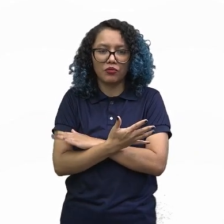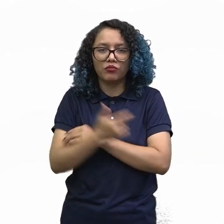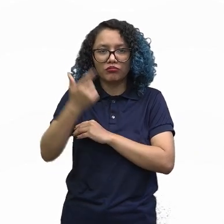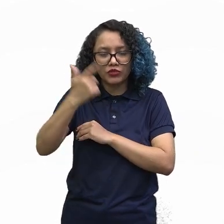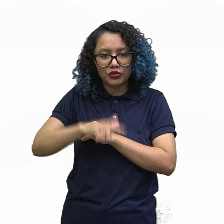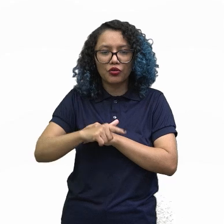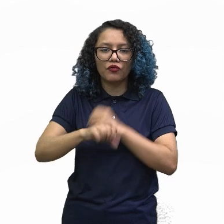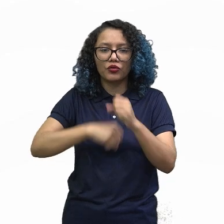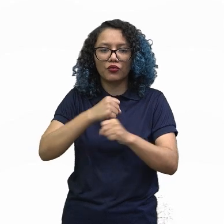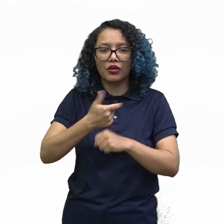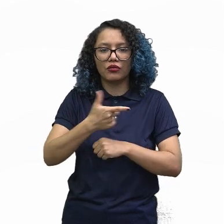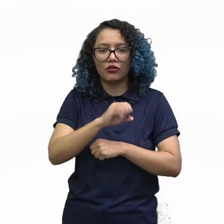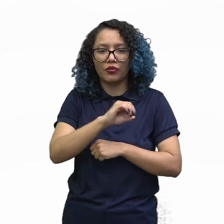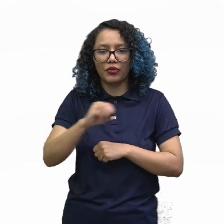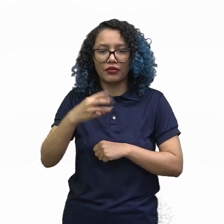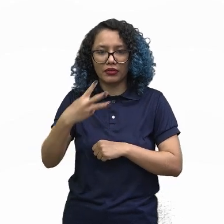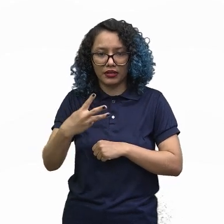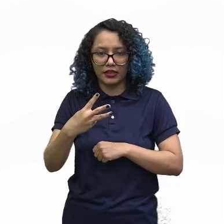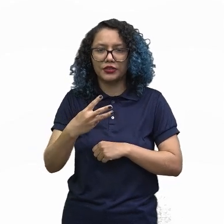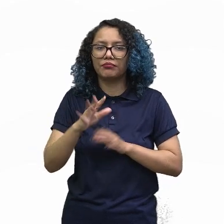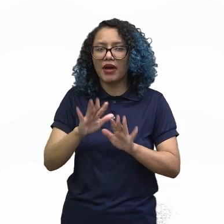com ajustes.